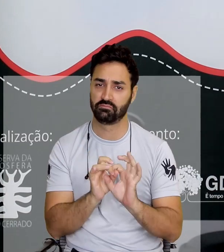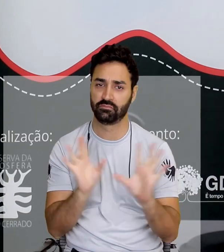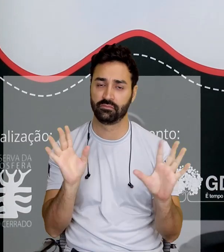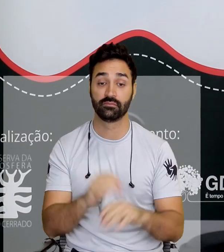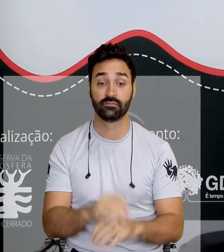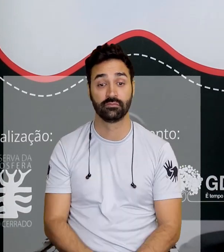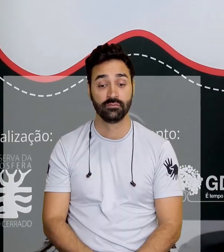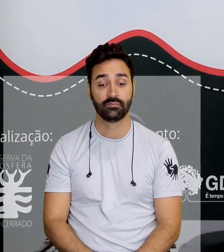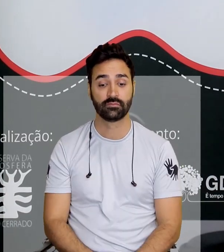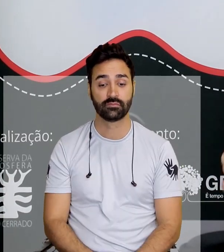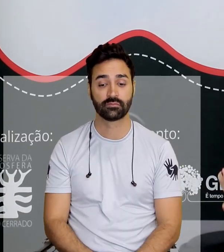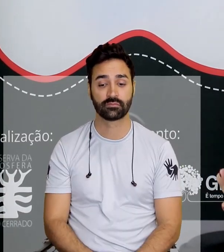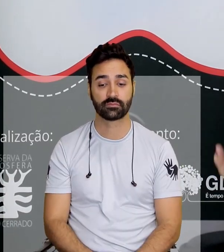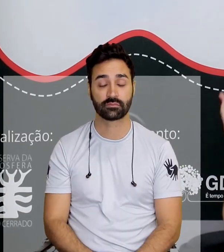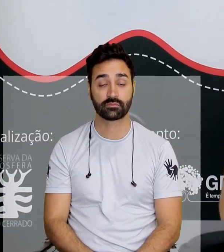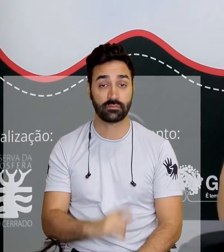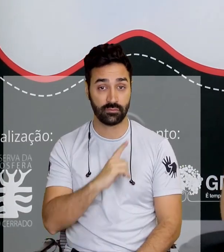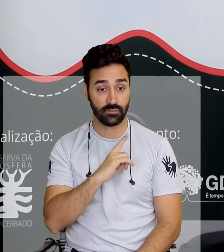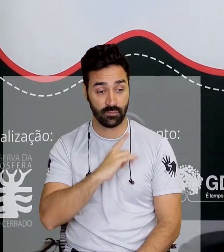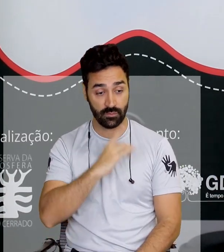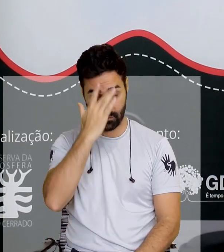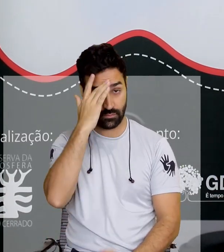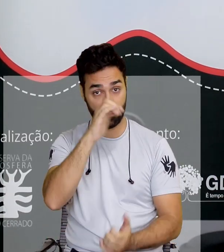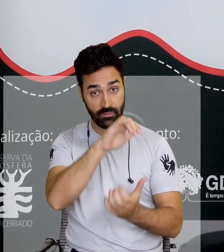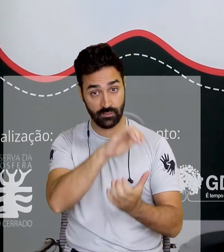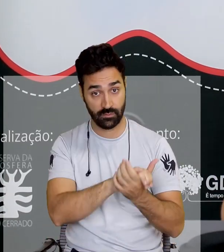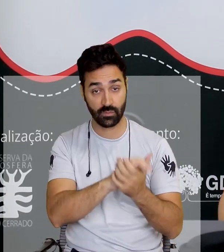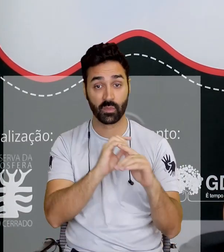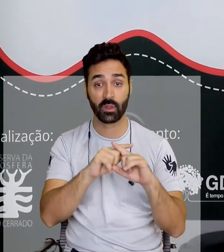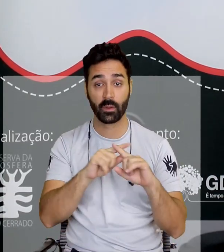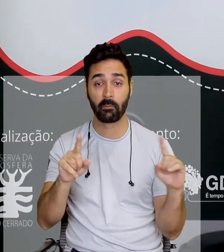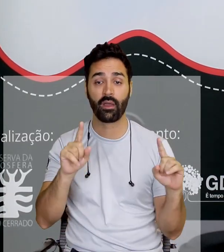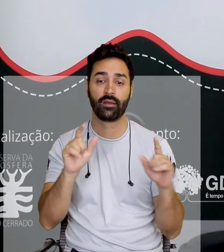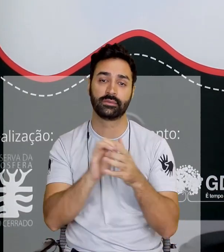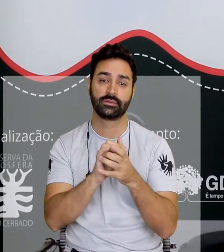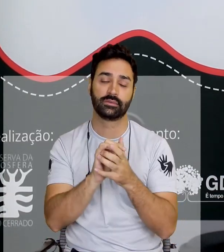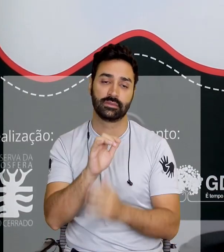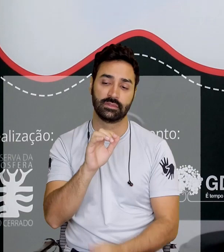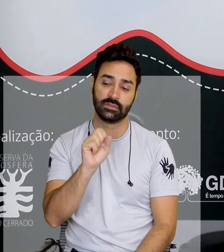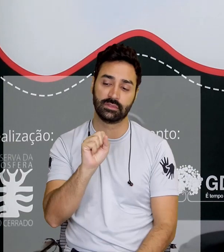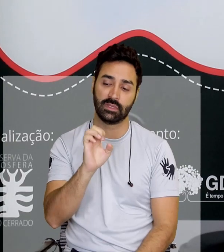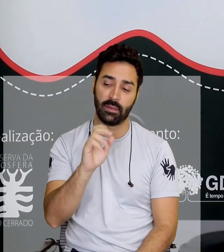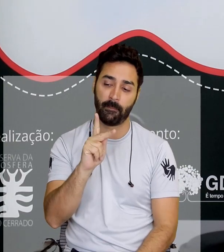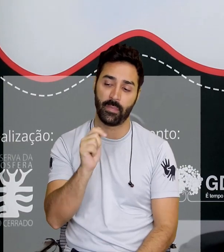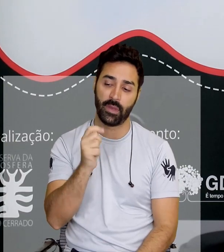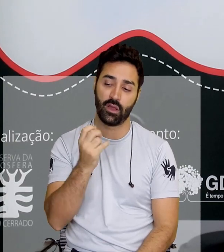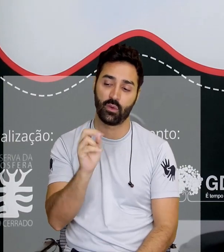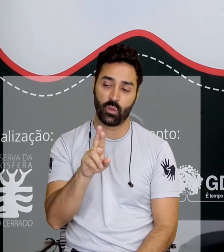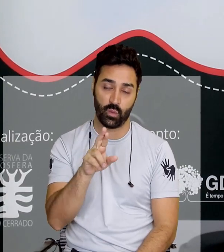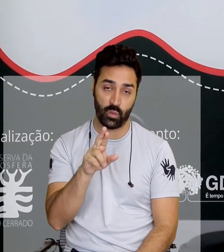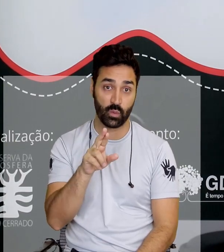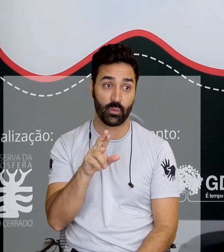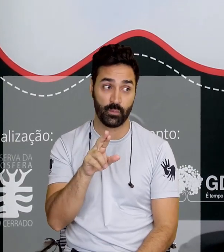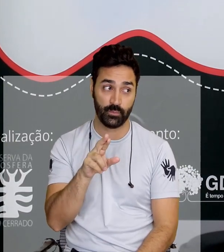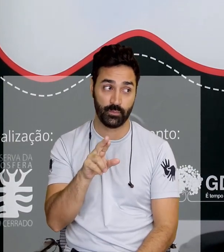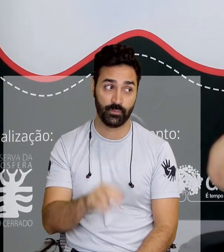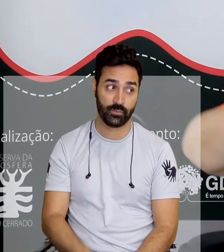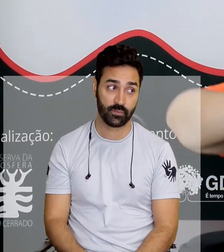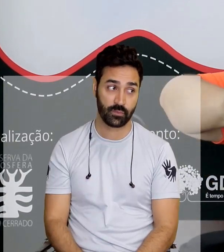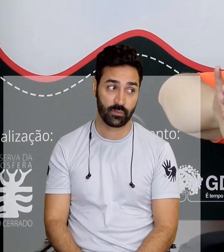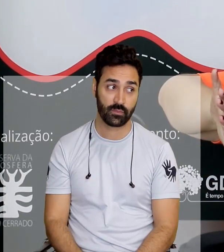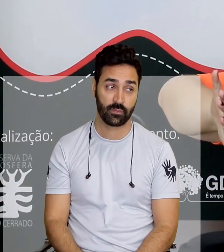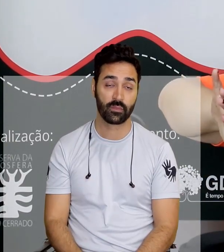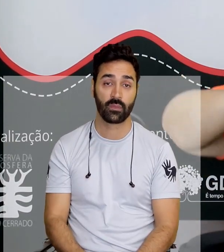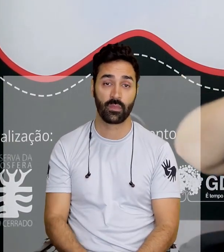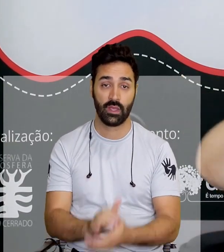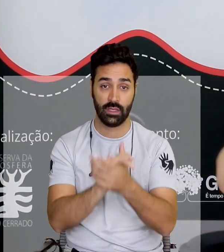temos aquelas pessoas que se casaram, mas se separaram. Então, nós temos 2 sinais aqui. O de